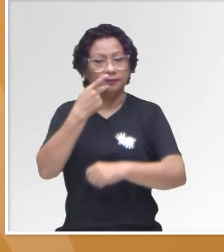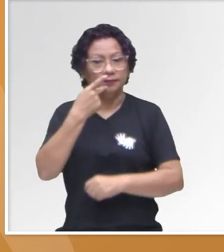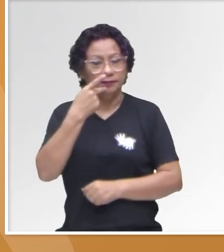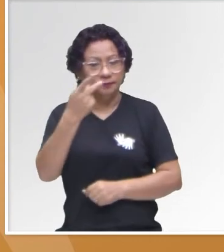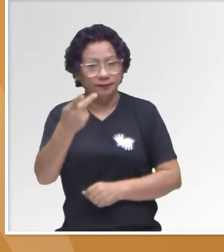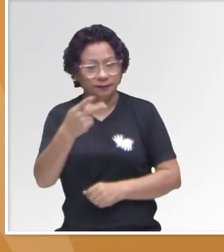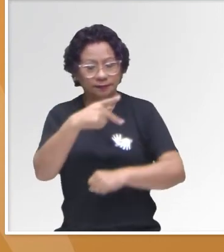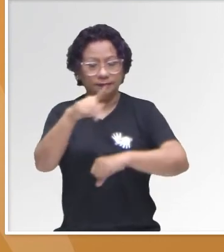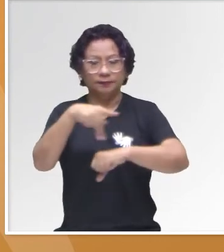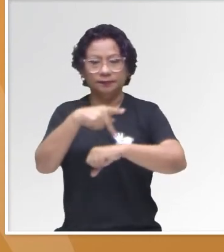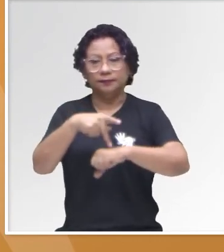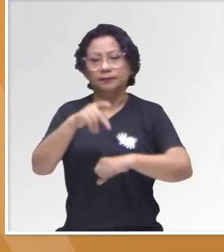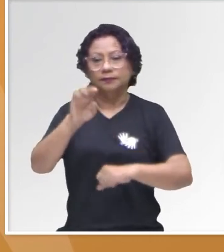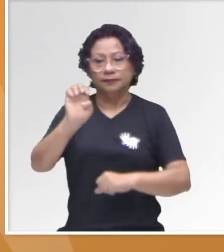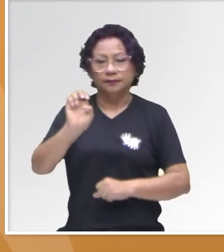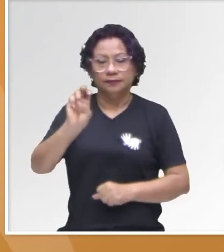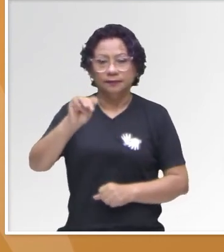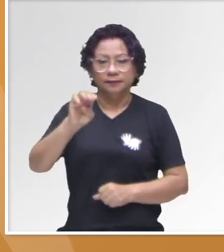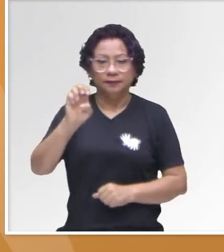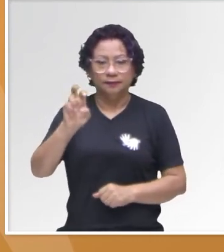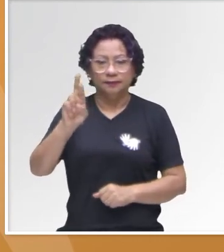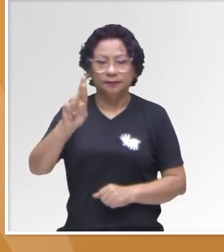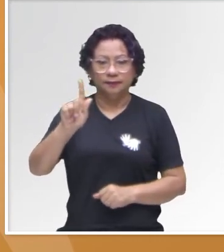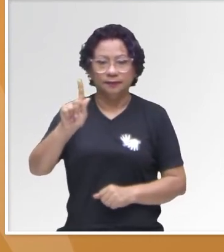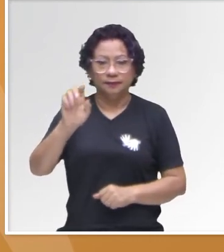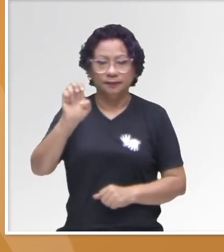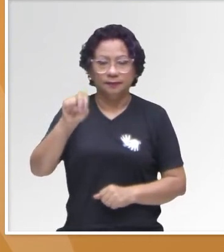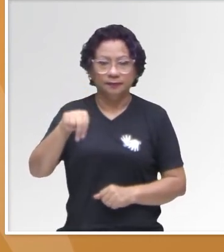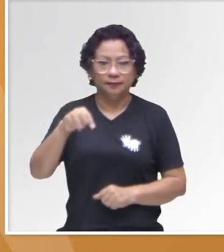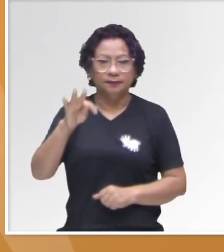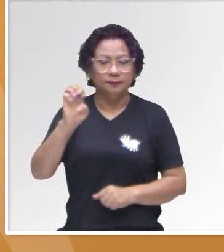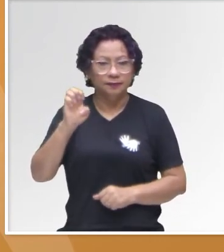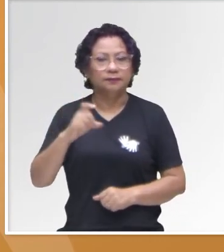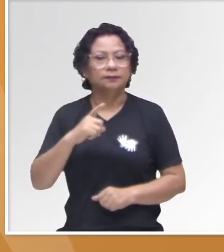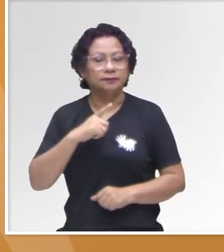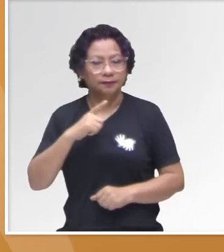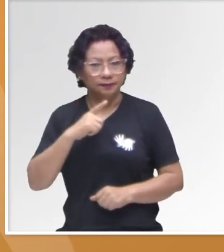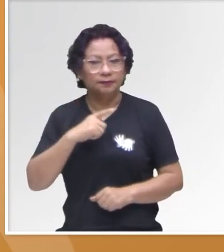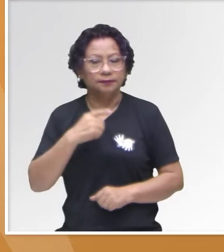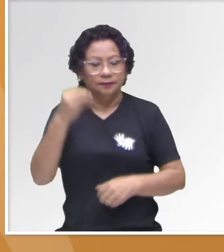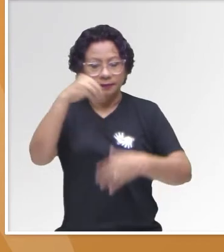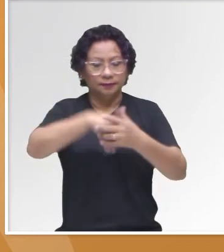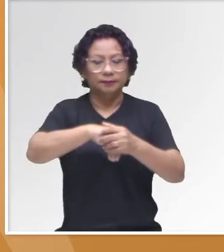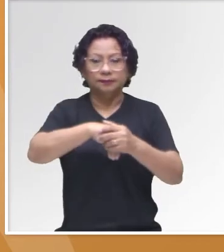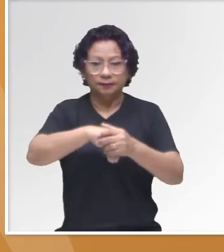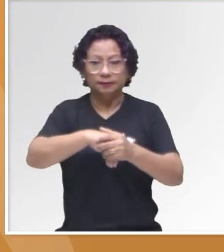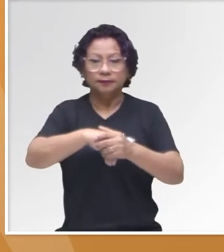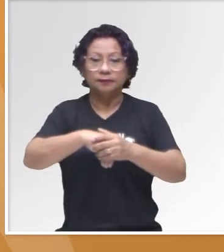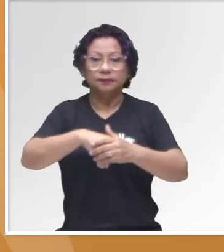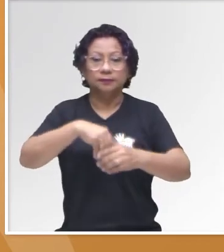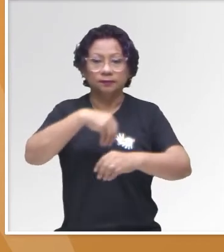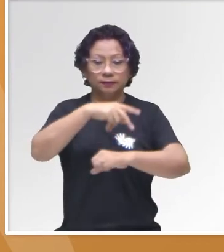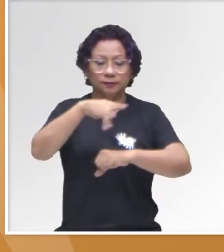países emergentes, ele tem o nível de vida, né? O Índice de Desenvolvimento Humano, classificado